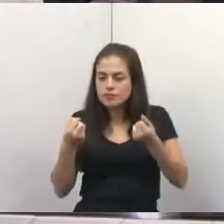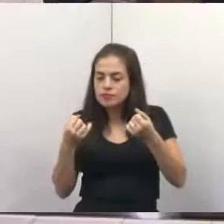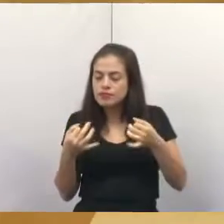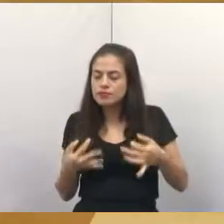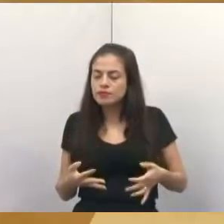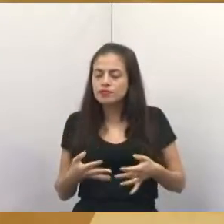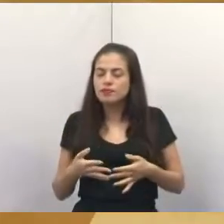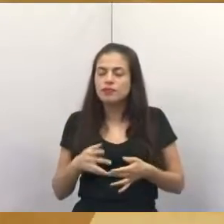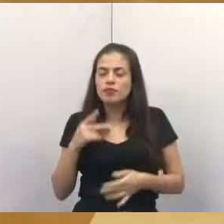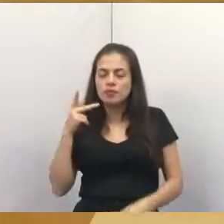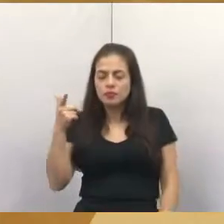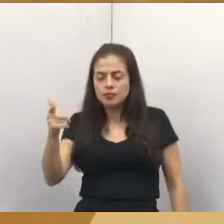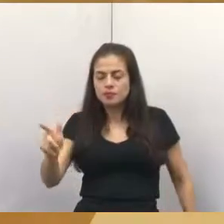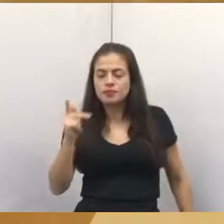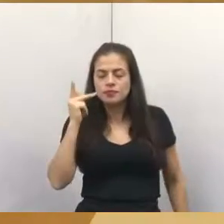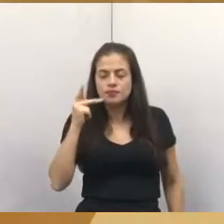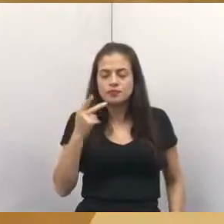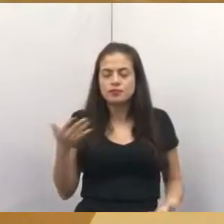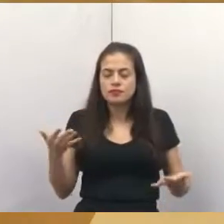fala,